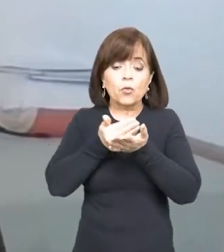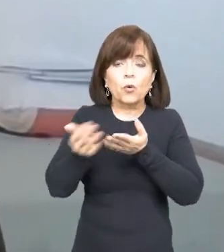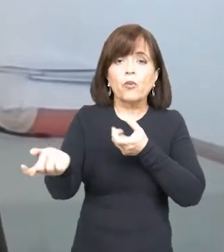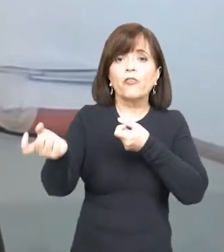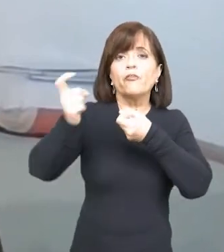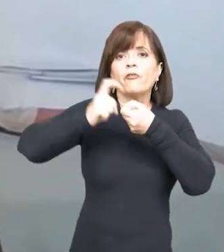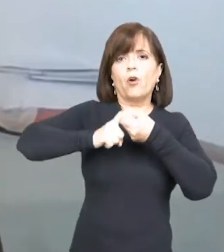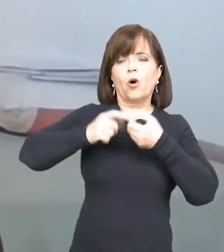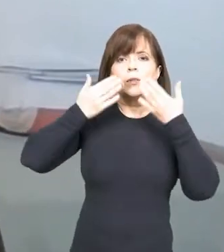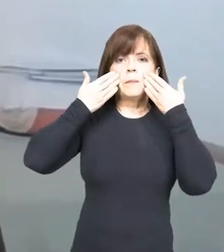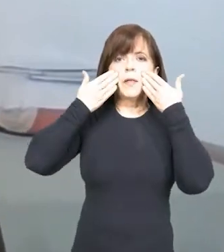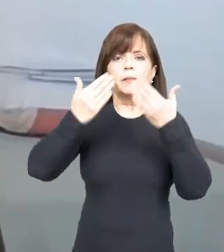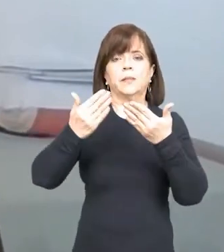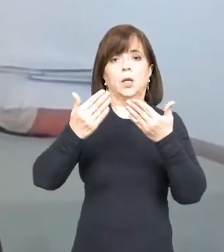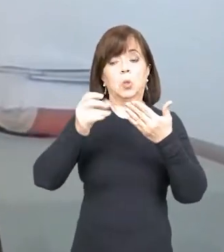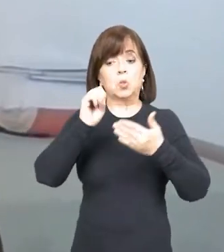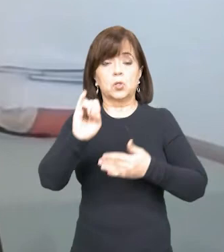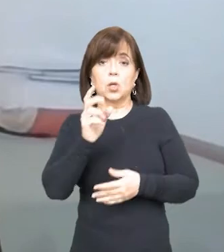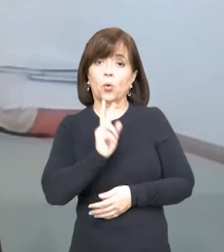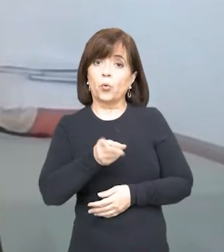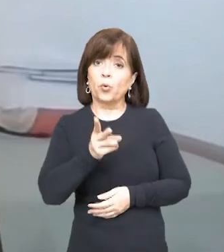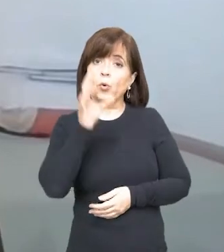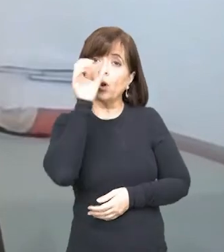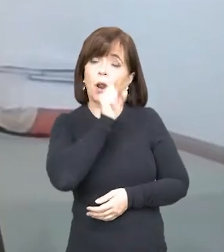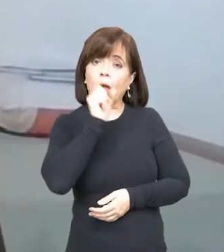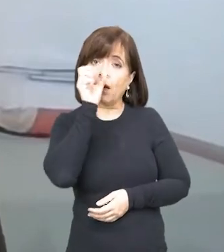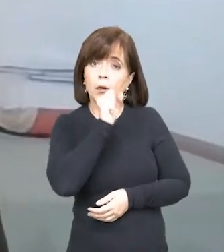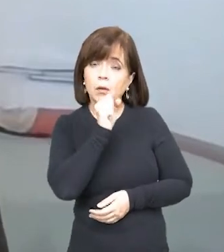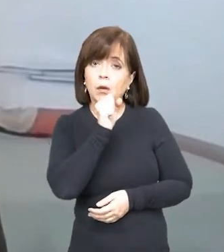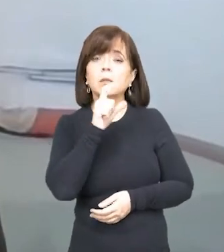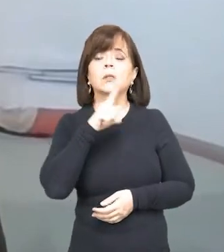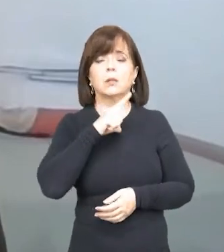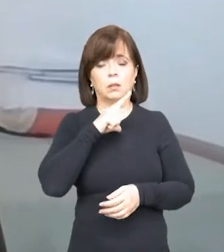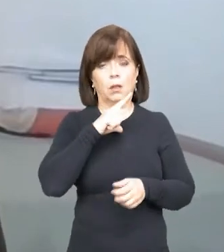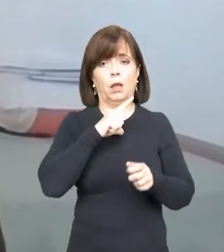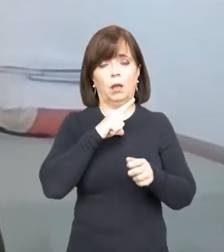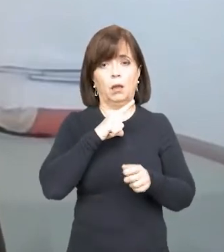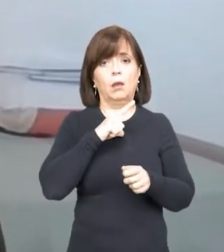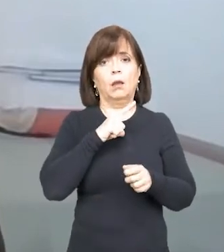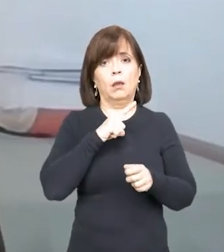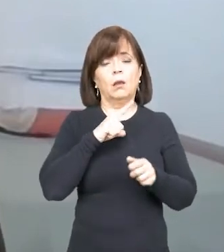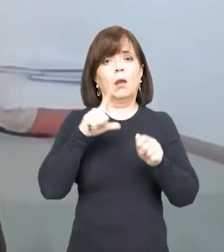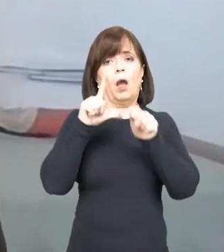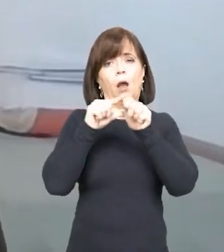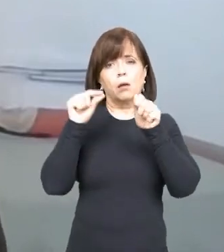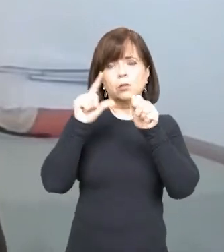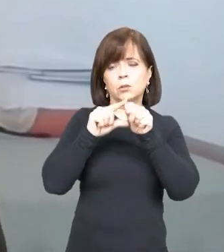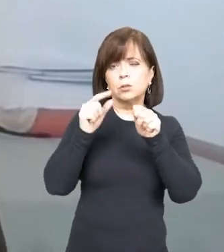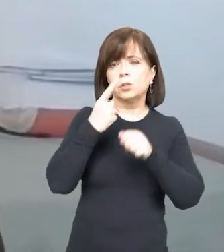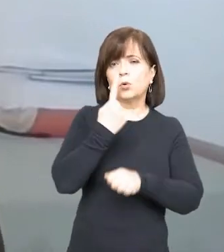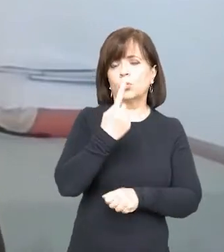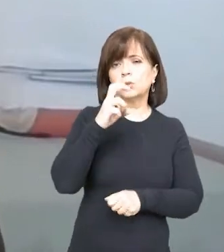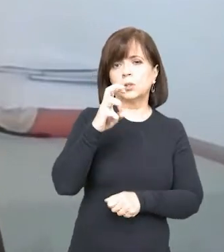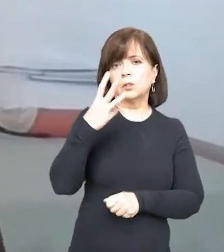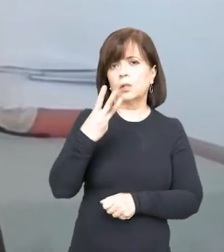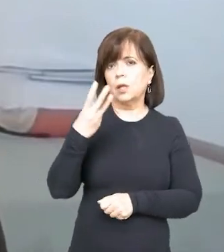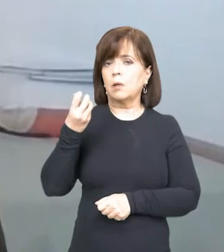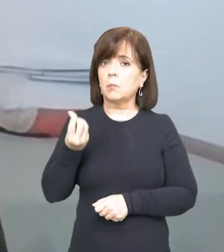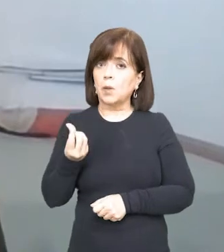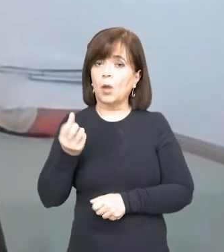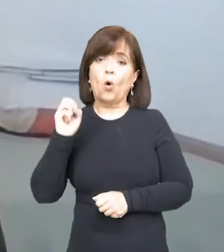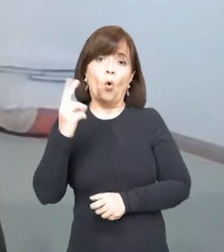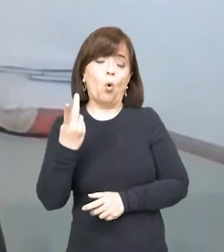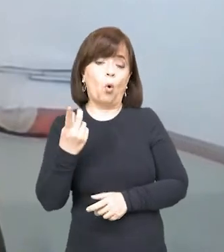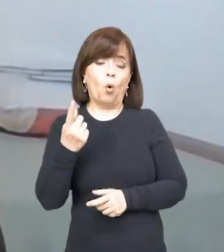aulas presenciais. Se vai manter a bandeira laranja, como prevê a Resolução 1536, que está temporariamente suspensa, se vai